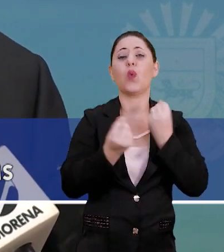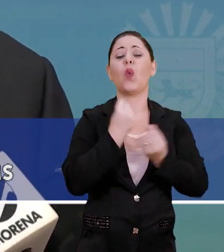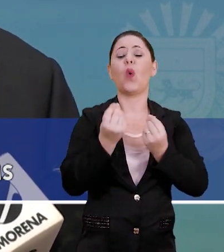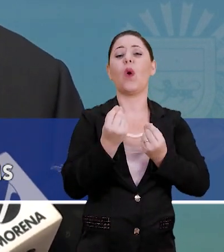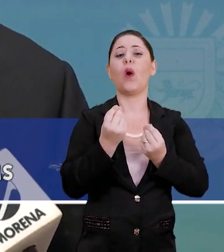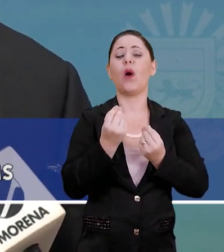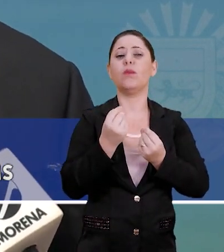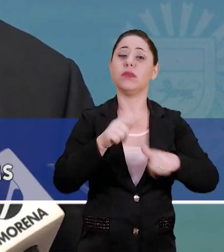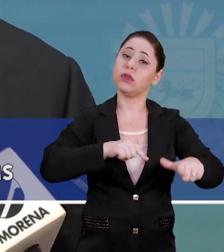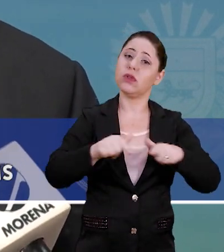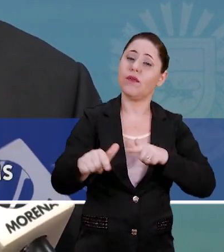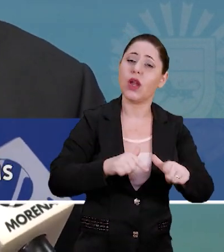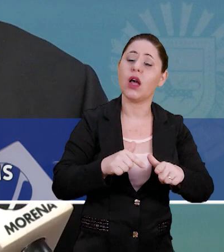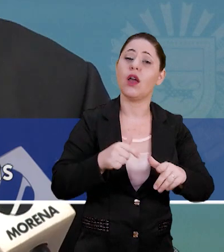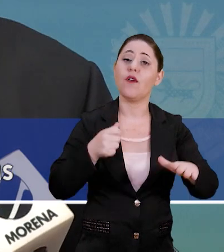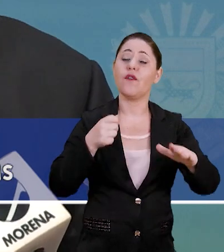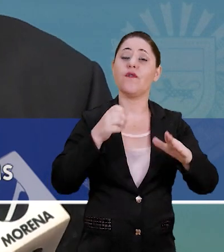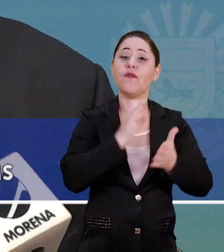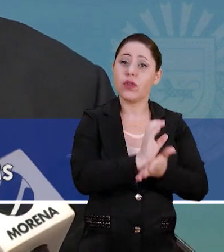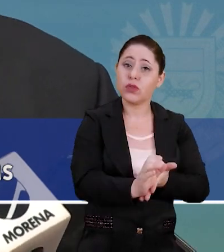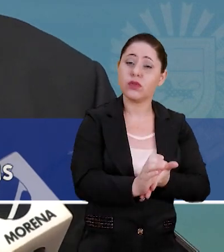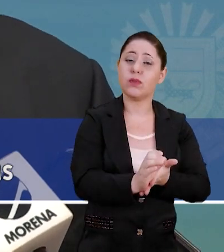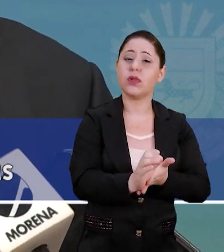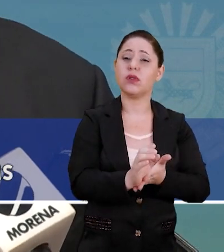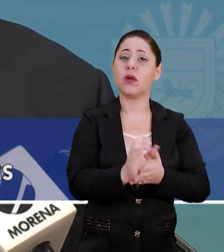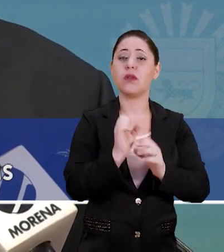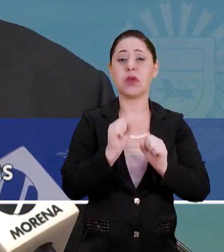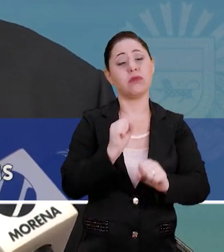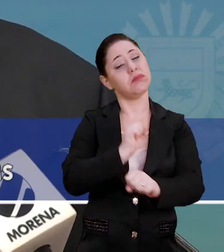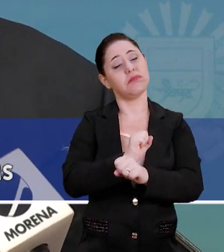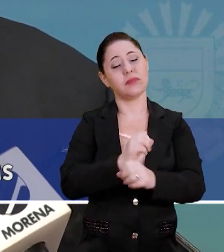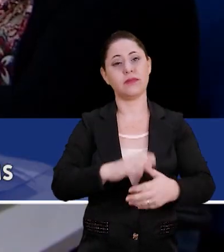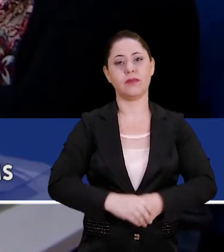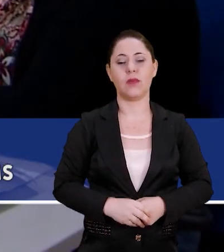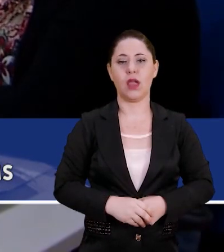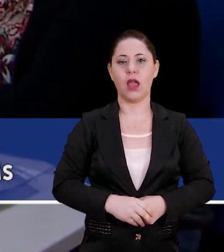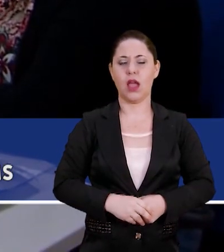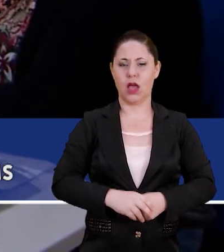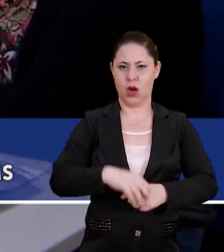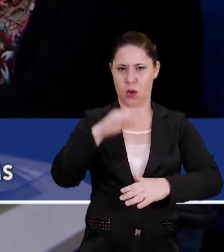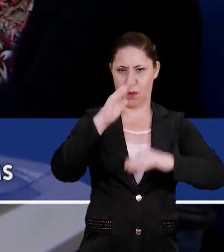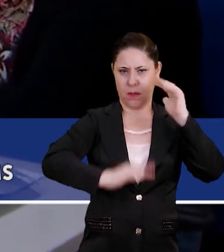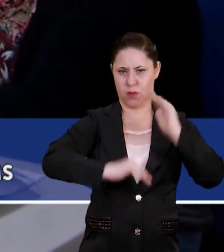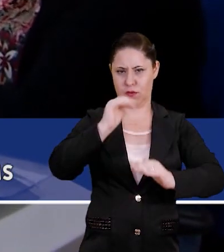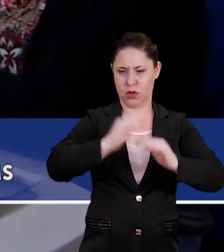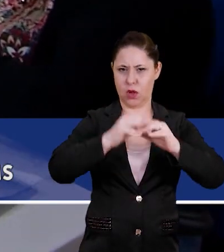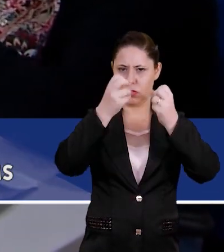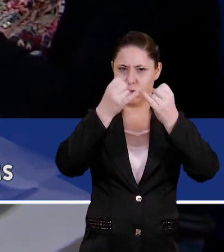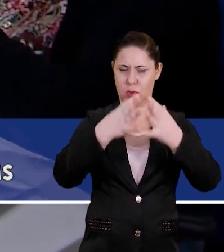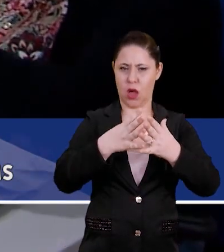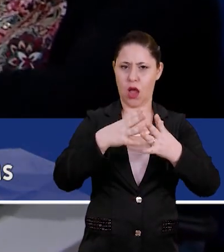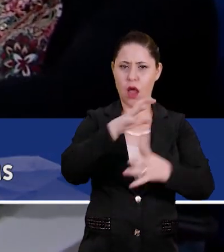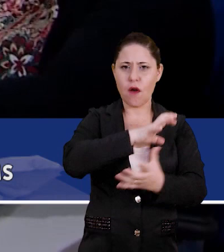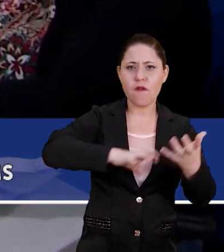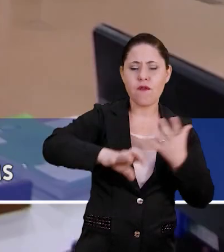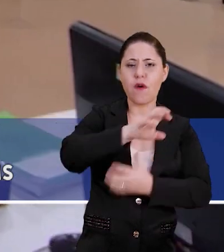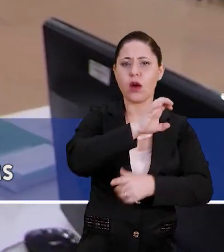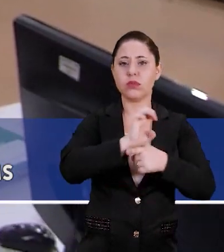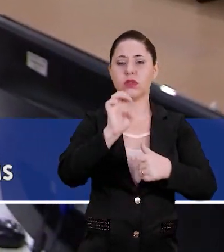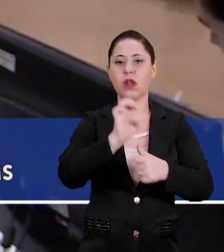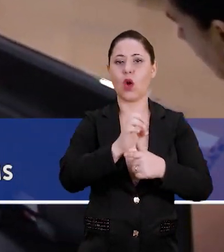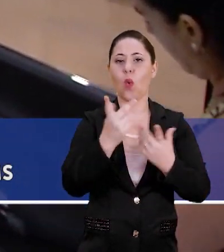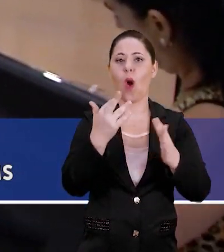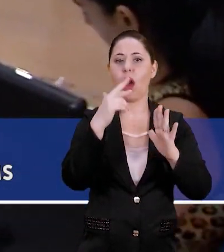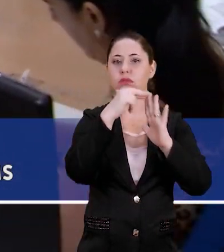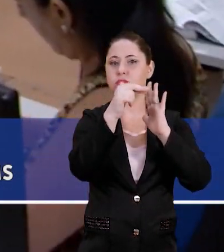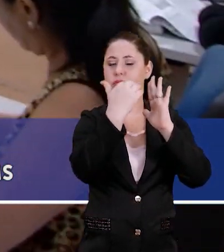de prestação de serviço, investimento. É o que a gente espera. De acordo com o economista, a reforma estadual vai